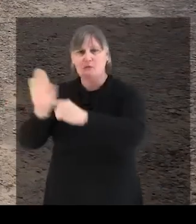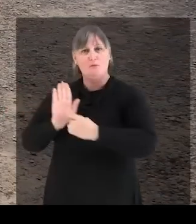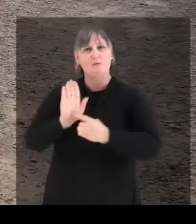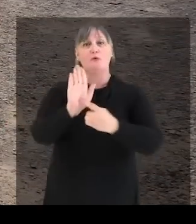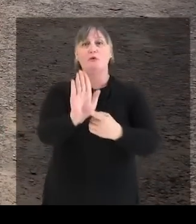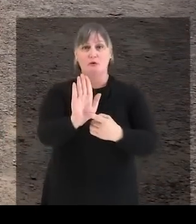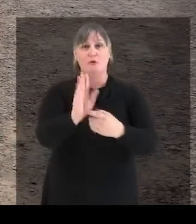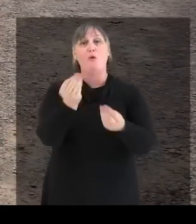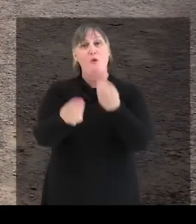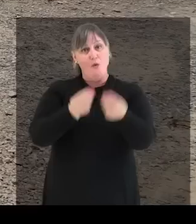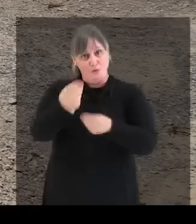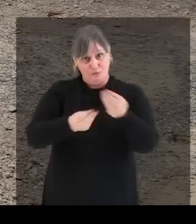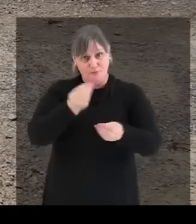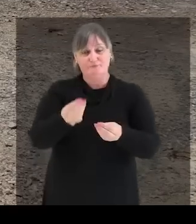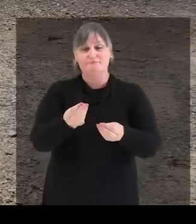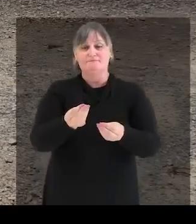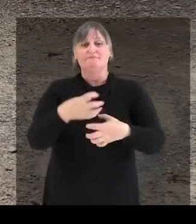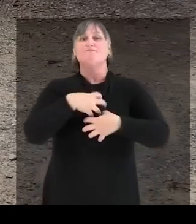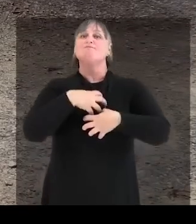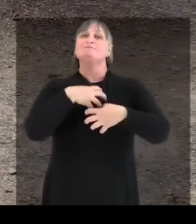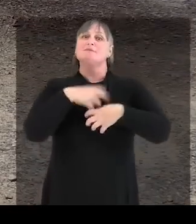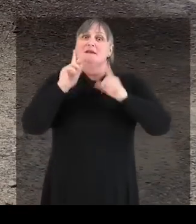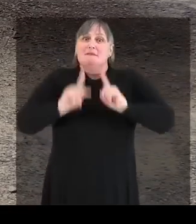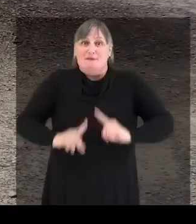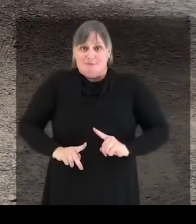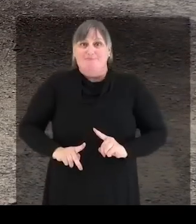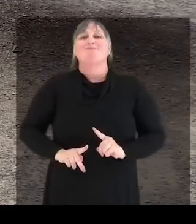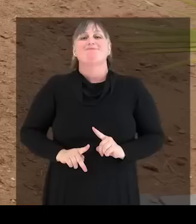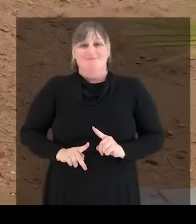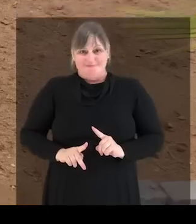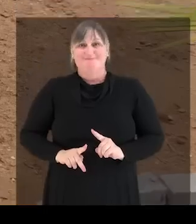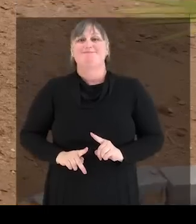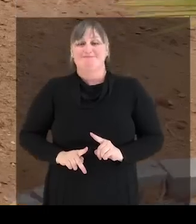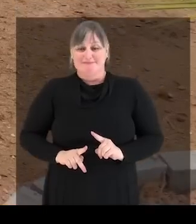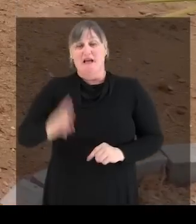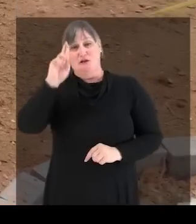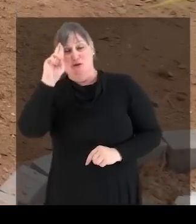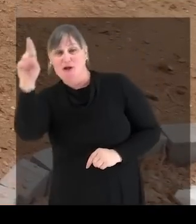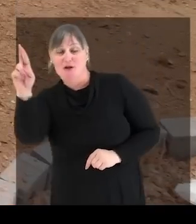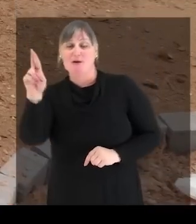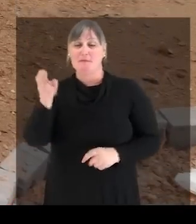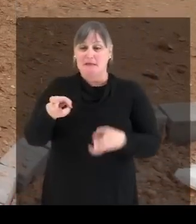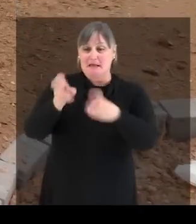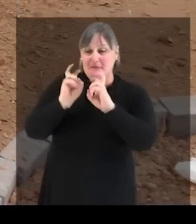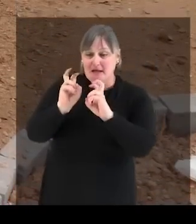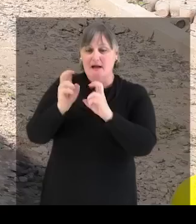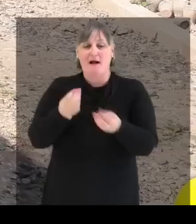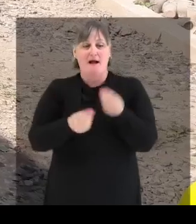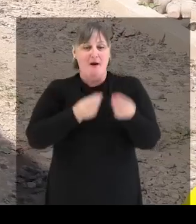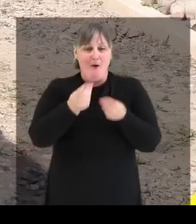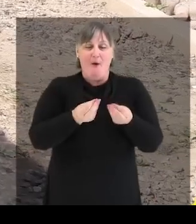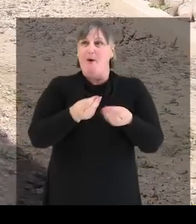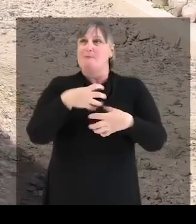que a gente fez. E aquilo provocou um impacto tão grande, né, que as diretoras olhavam, as gestoras olhavam